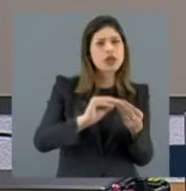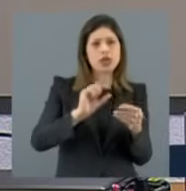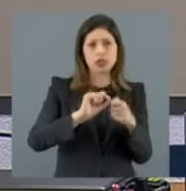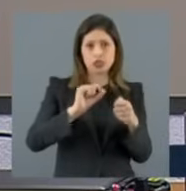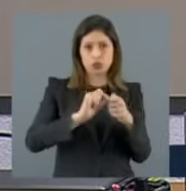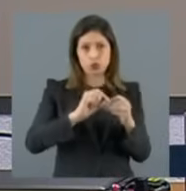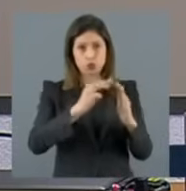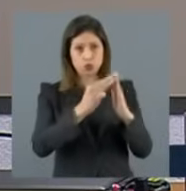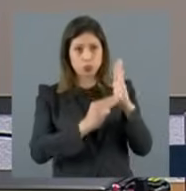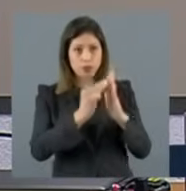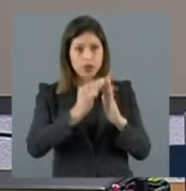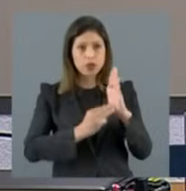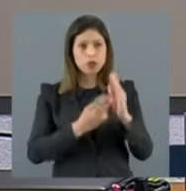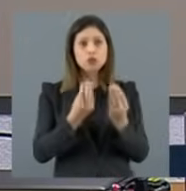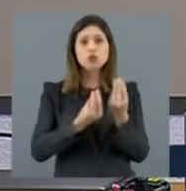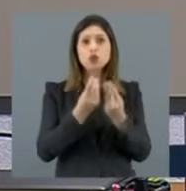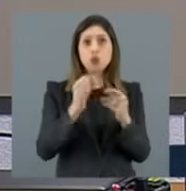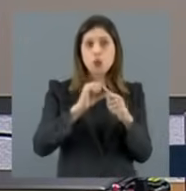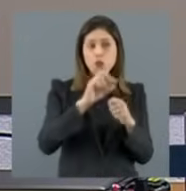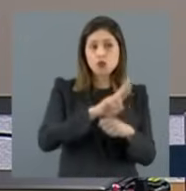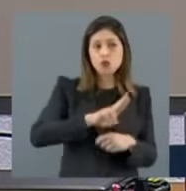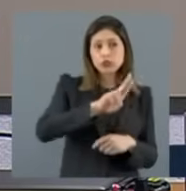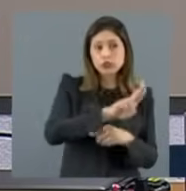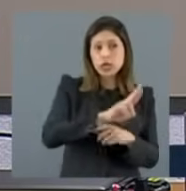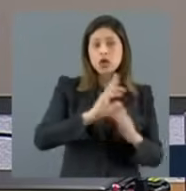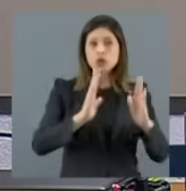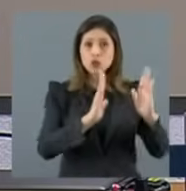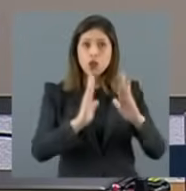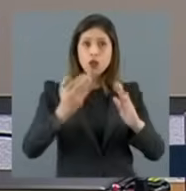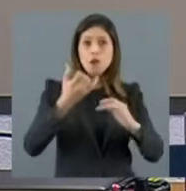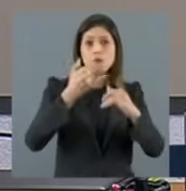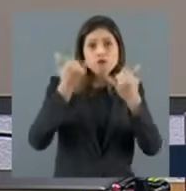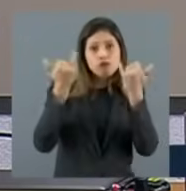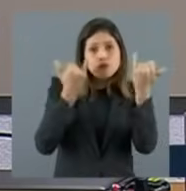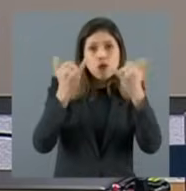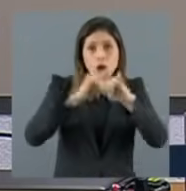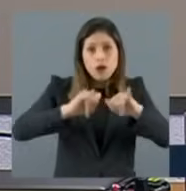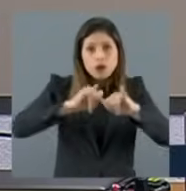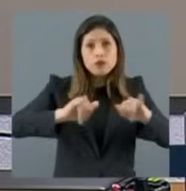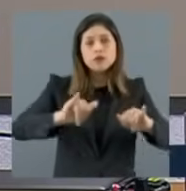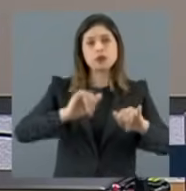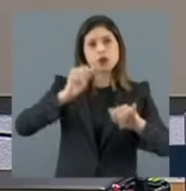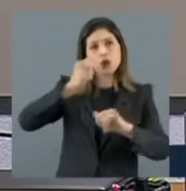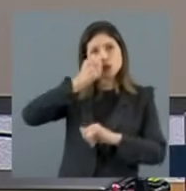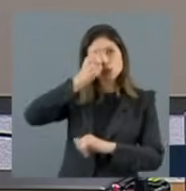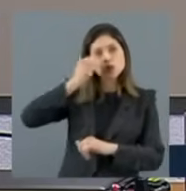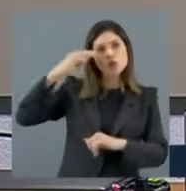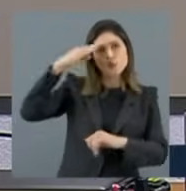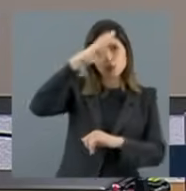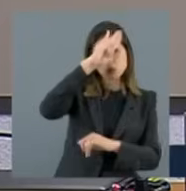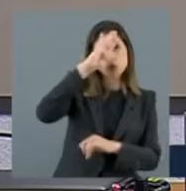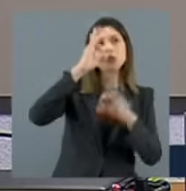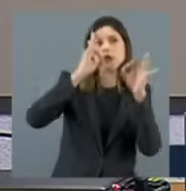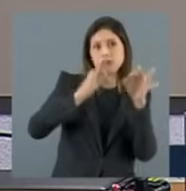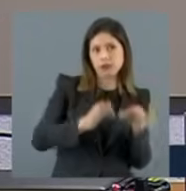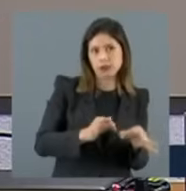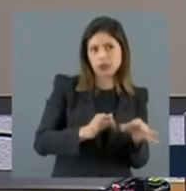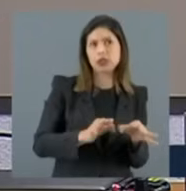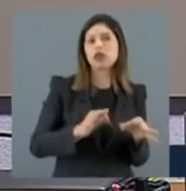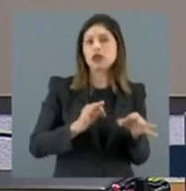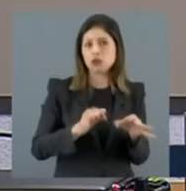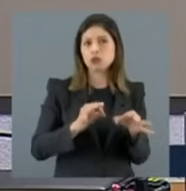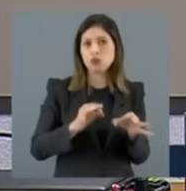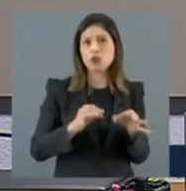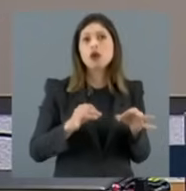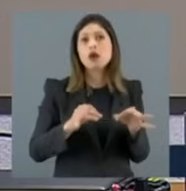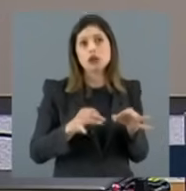de auditoria utilizado pela campanha de Bolsonaro era viável, nós fizemos a análise extensa com